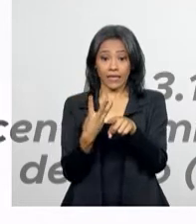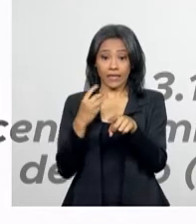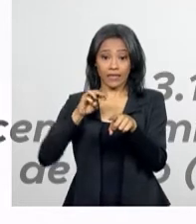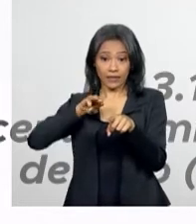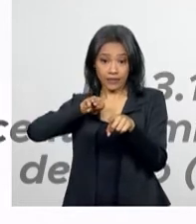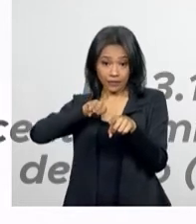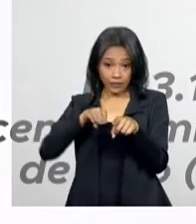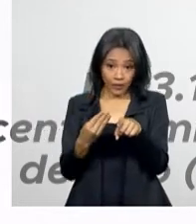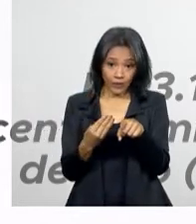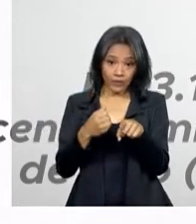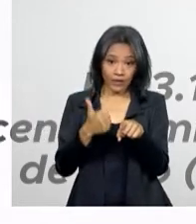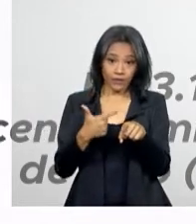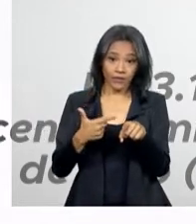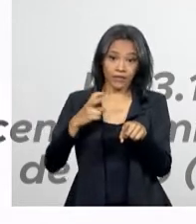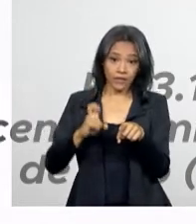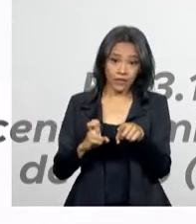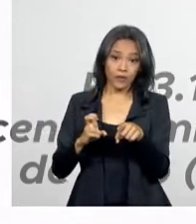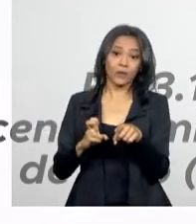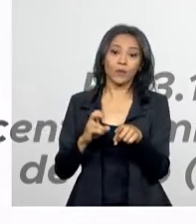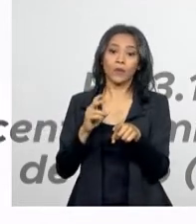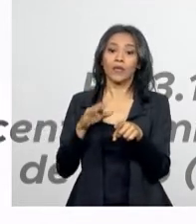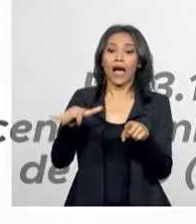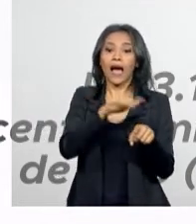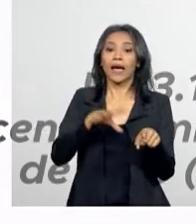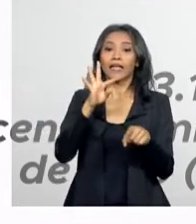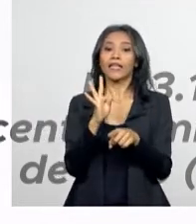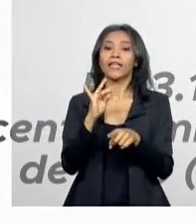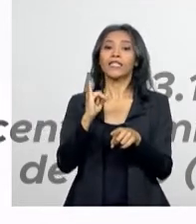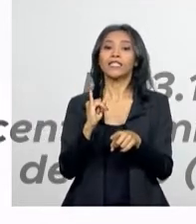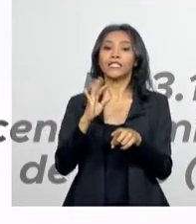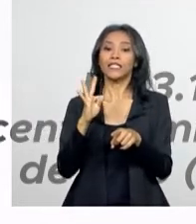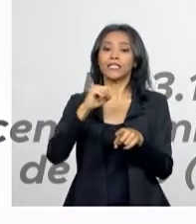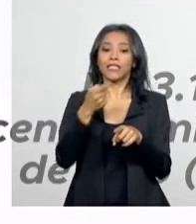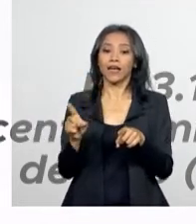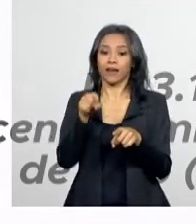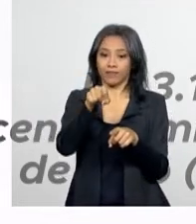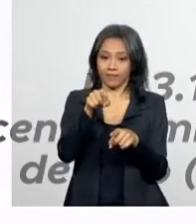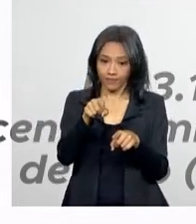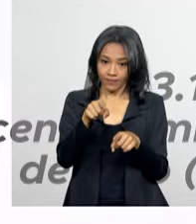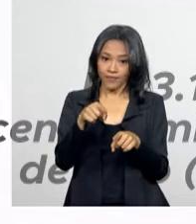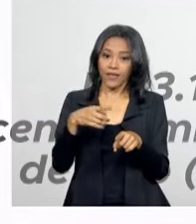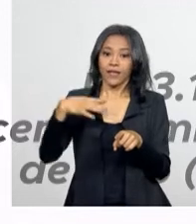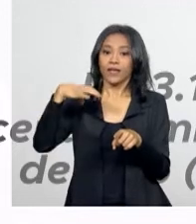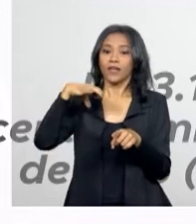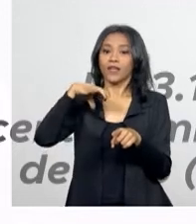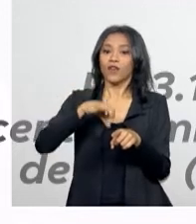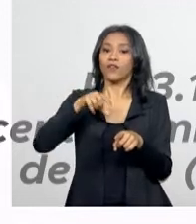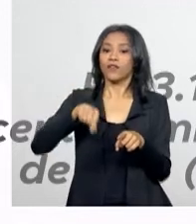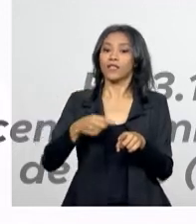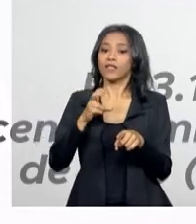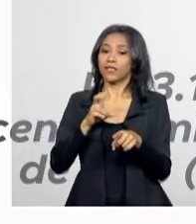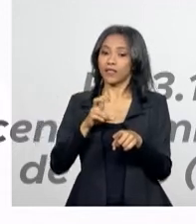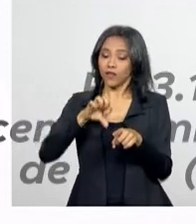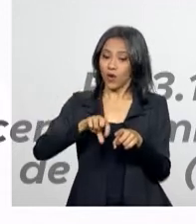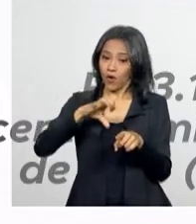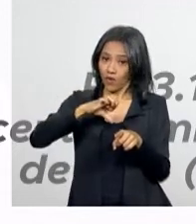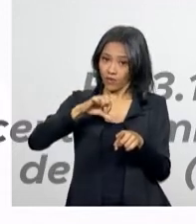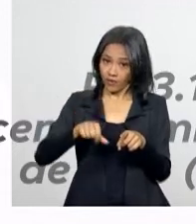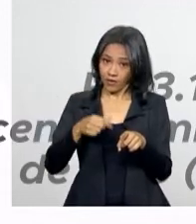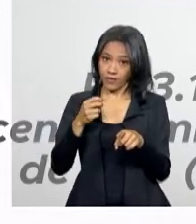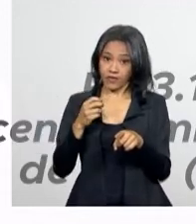milhões de reais e um percentual mínimo de óleo de 9,53 por cento lembrando que esse óleo que vai ser